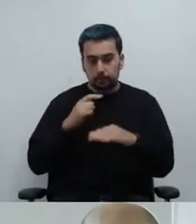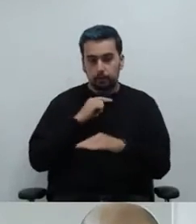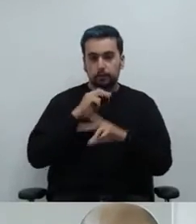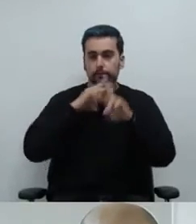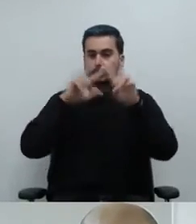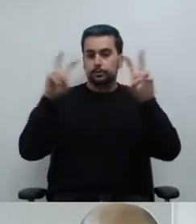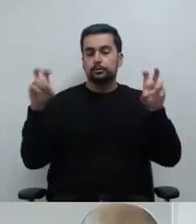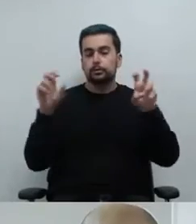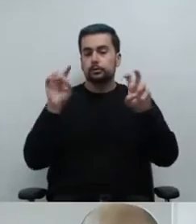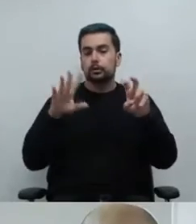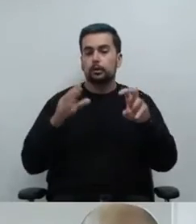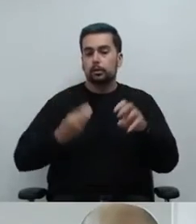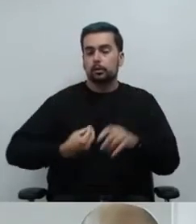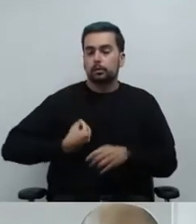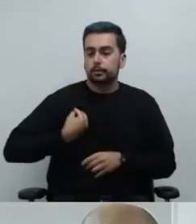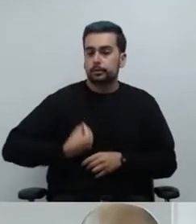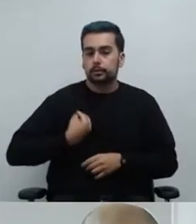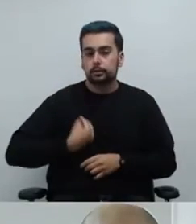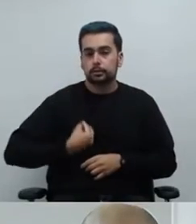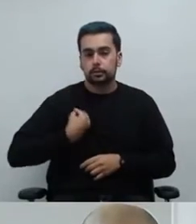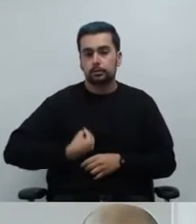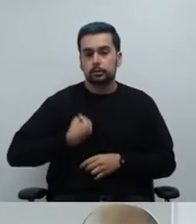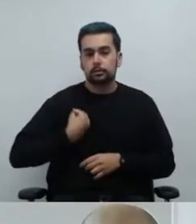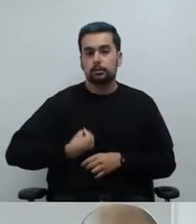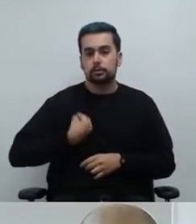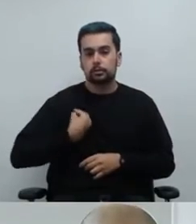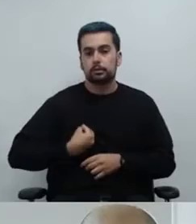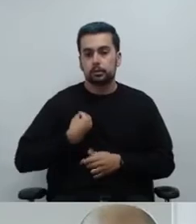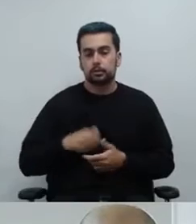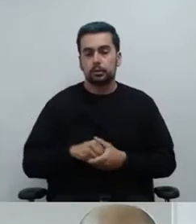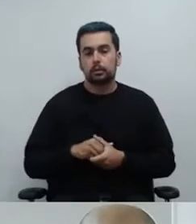não só presencialmente em diversas sessões aqui do Conselho